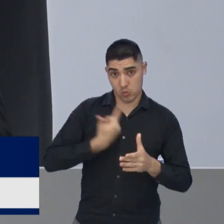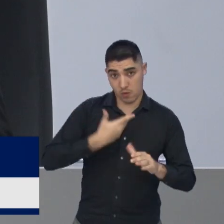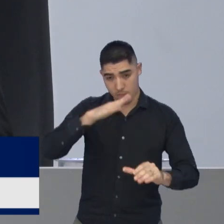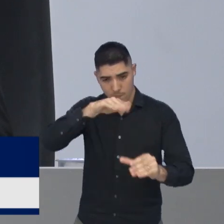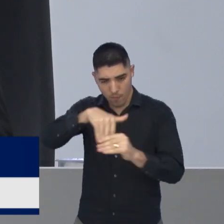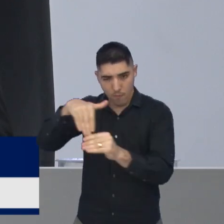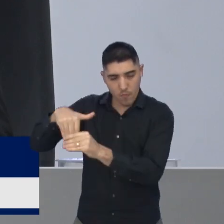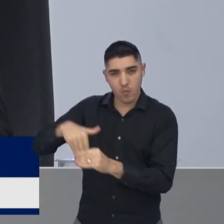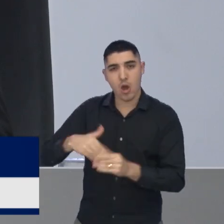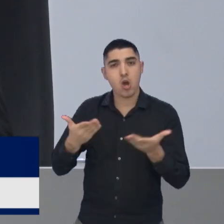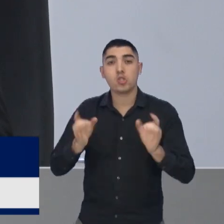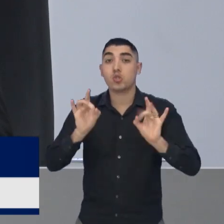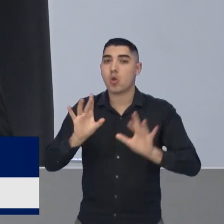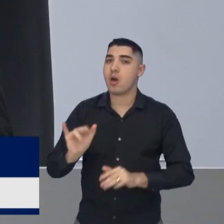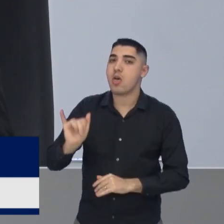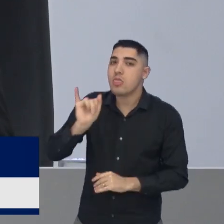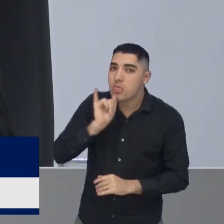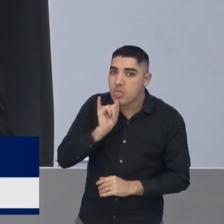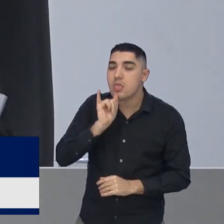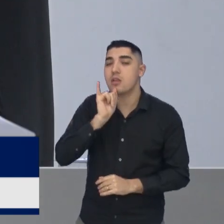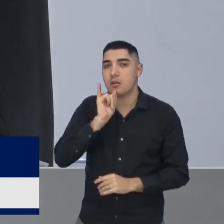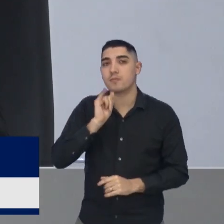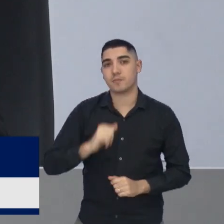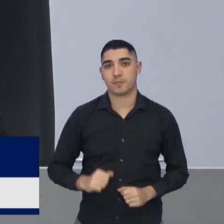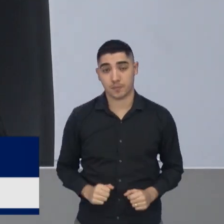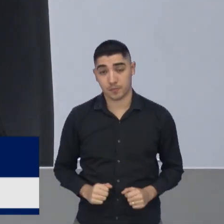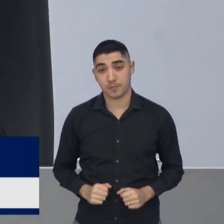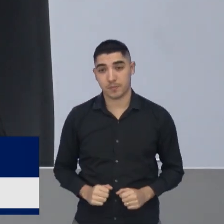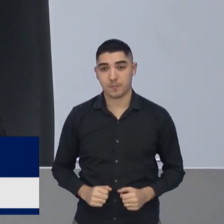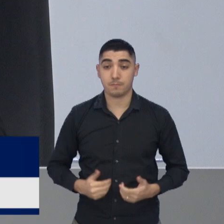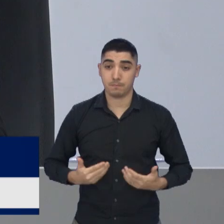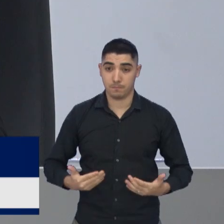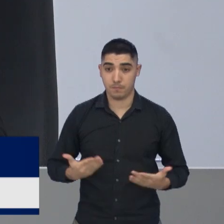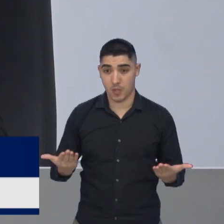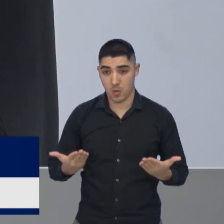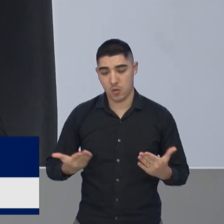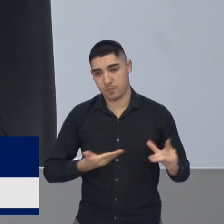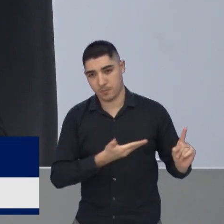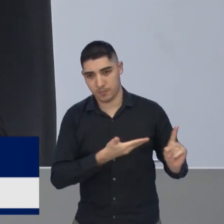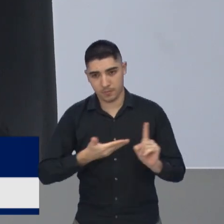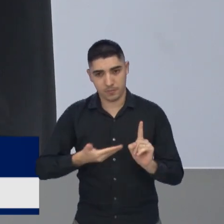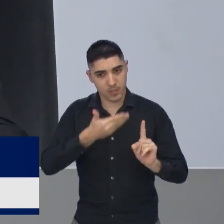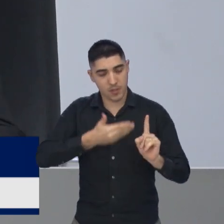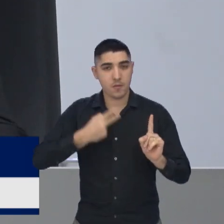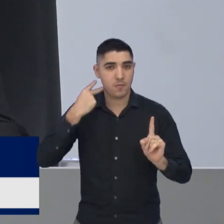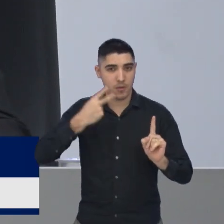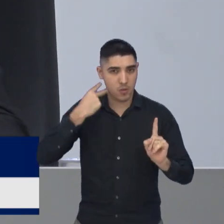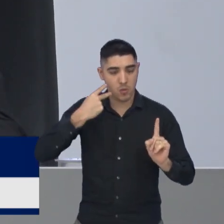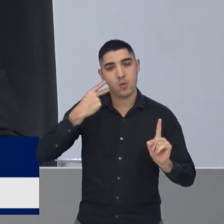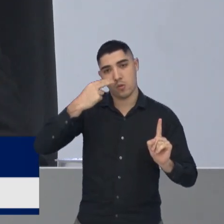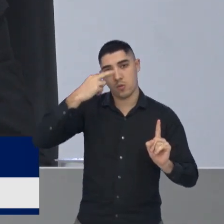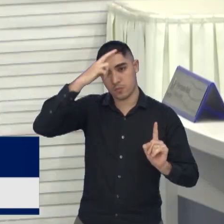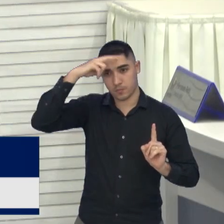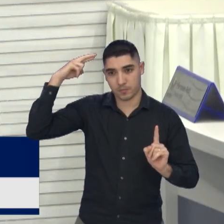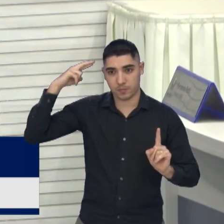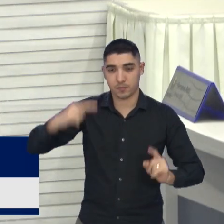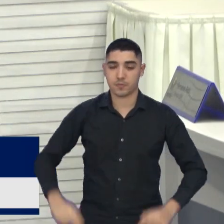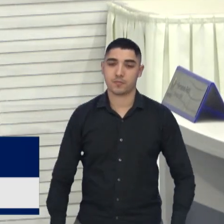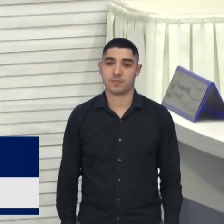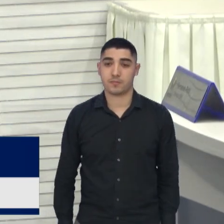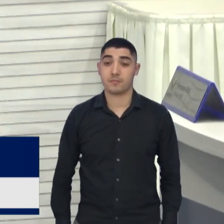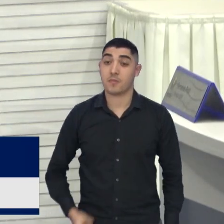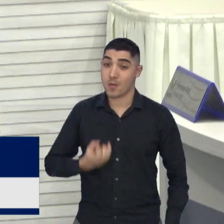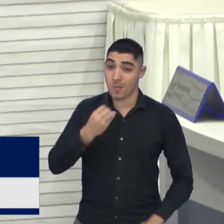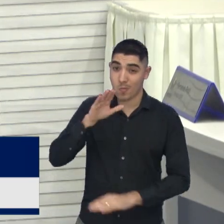dos projetos se dará de forma simbólica. Questão de ordem, o vereador Roberto Chagas. Senhor presidente,